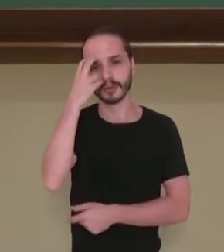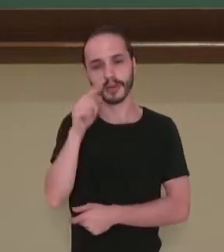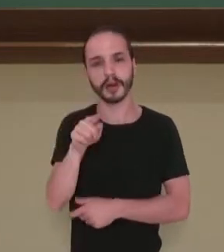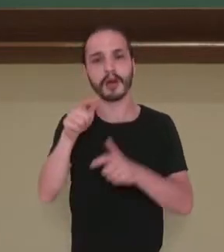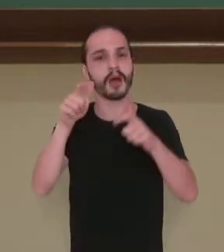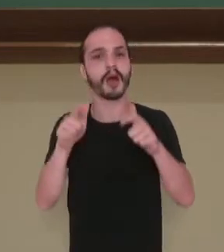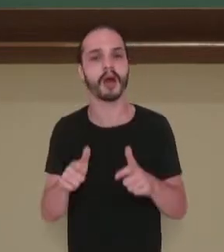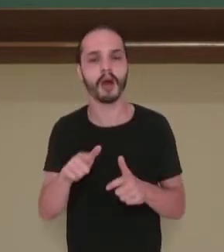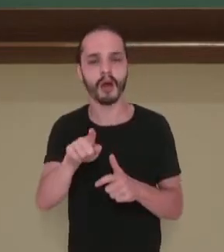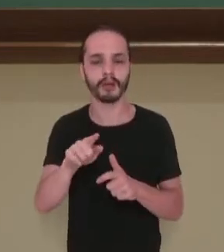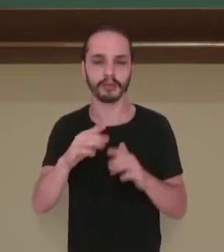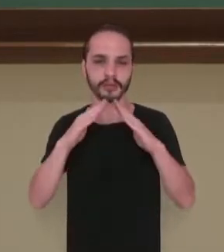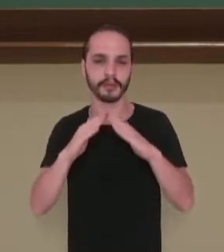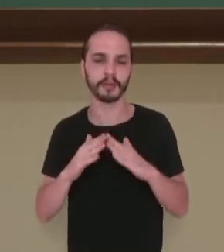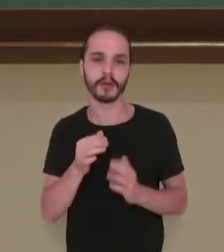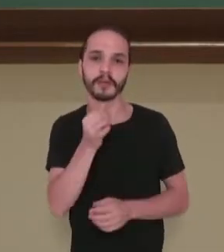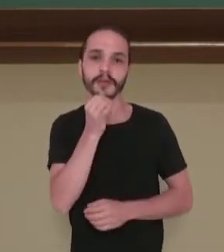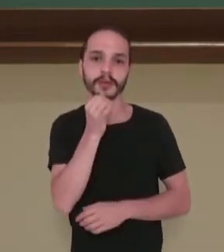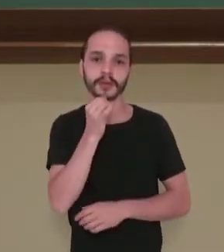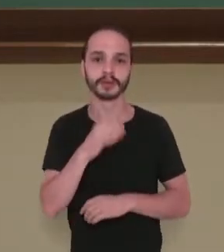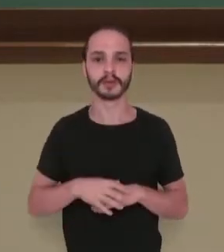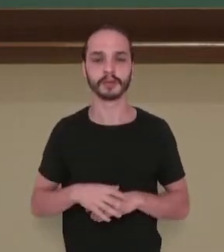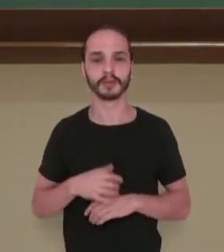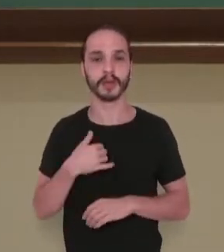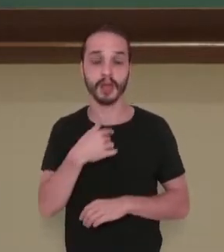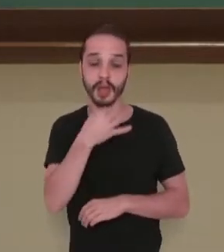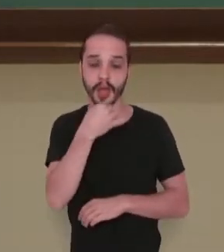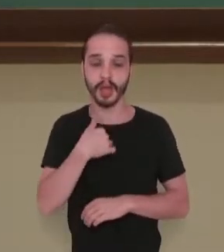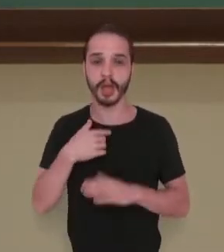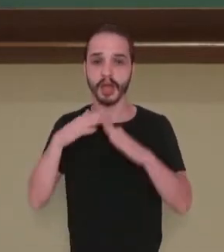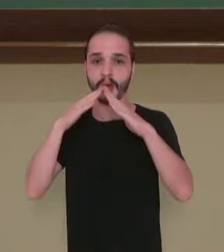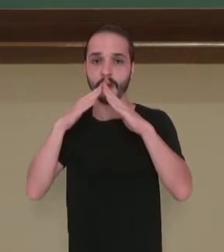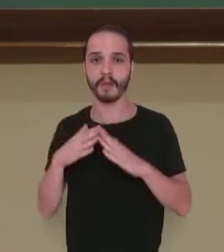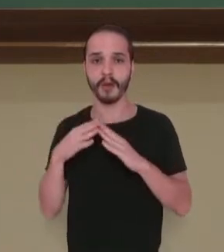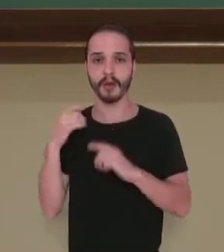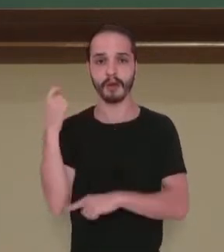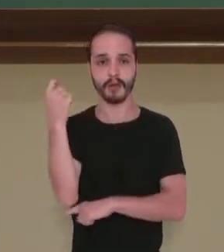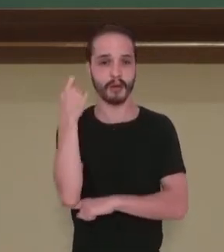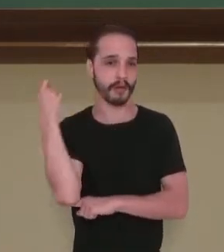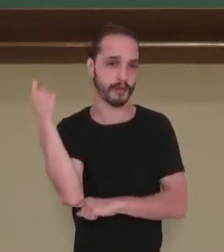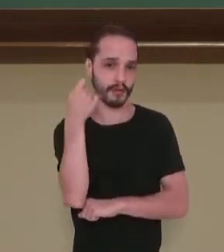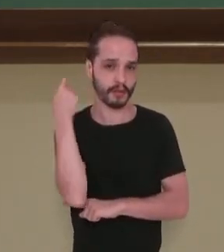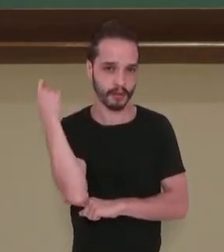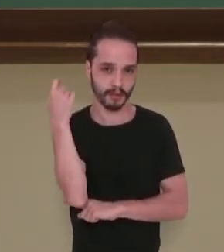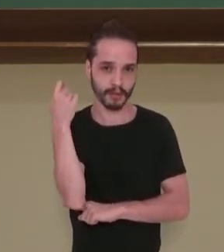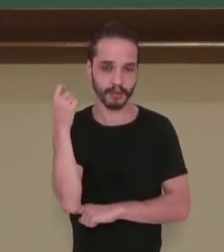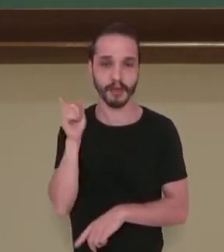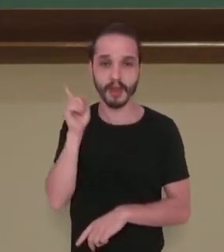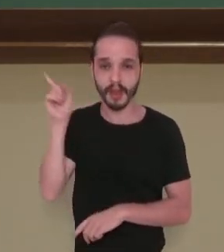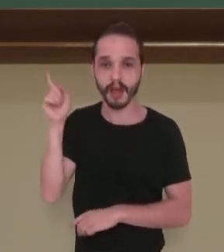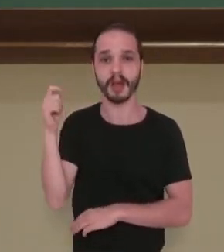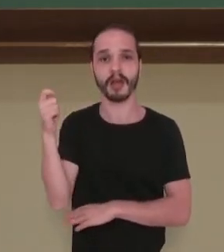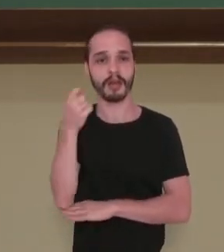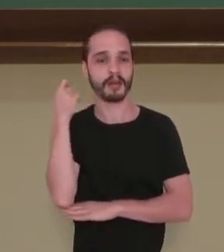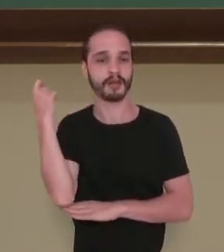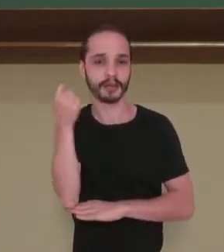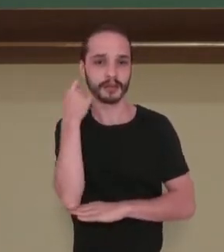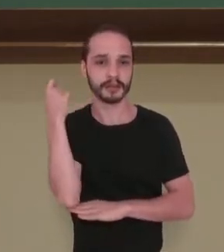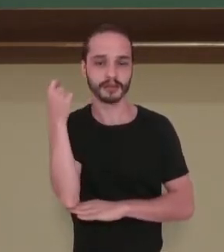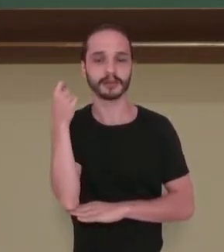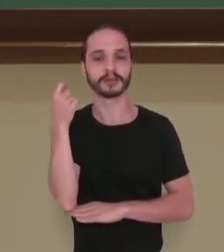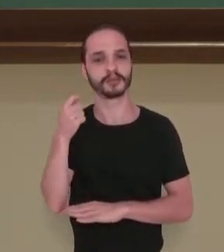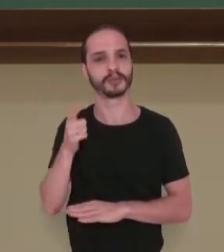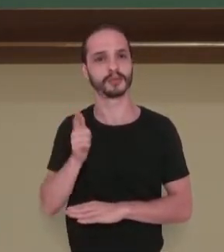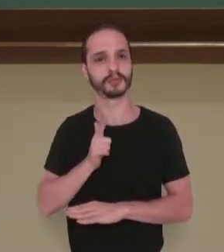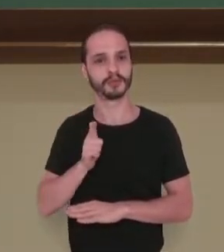está. Vamos dizer que eu moro lá no Rio Grande do Sul. Lá no Rio Grande do Sul, né, o que nós